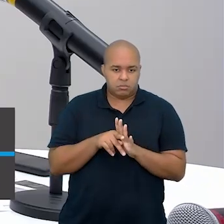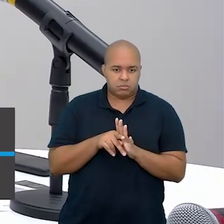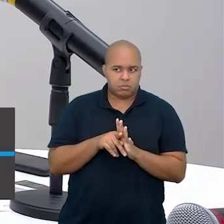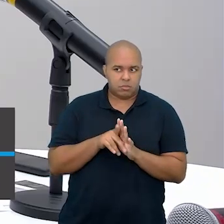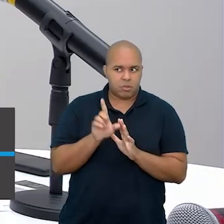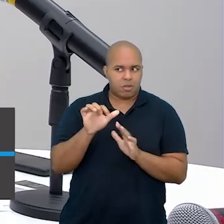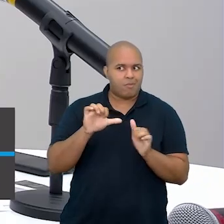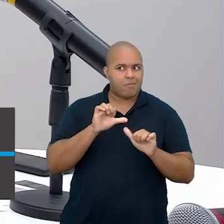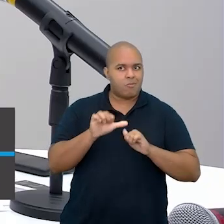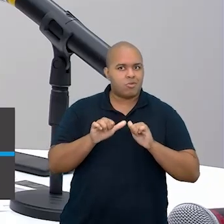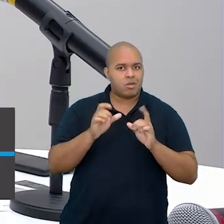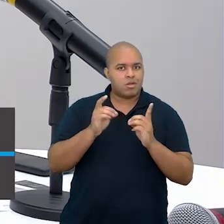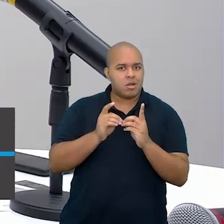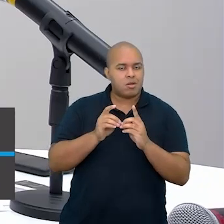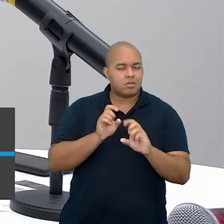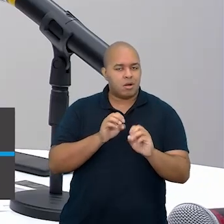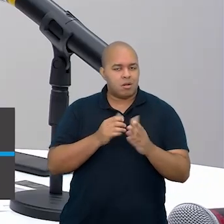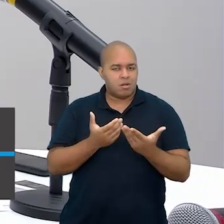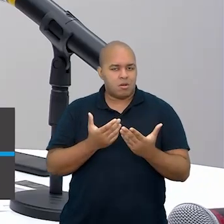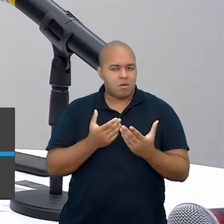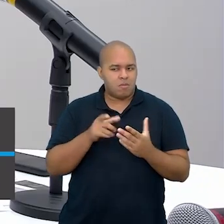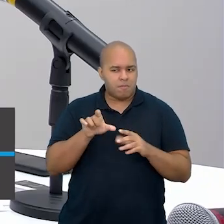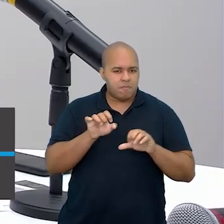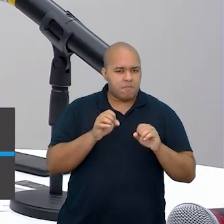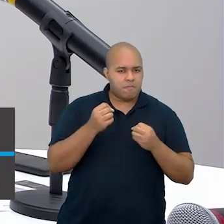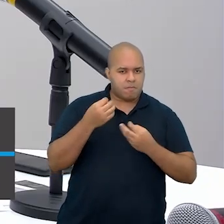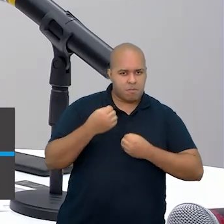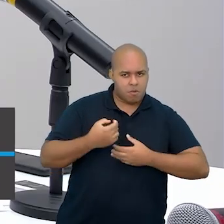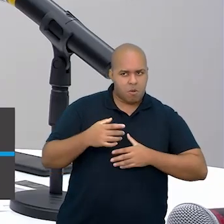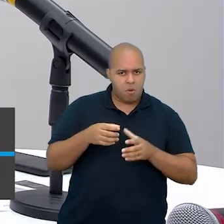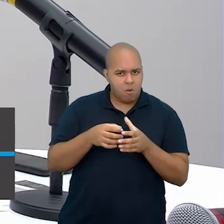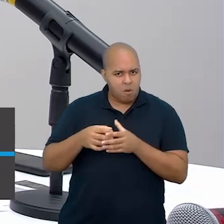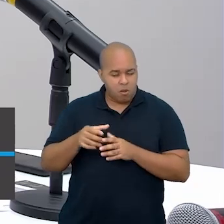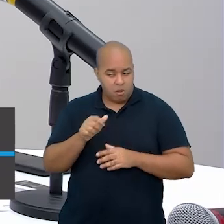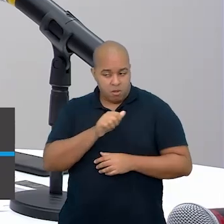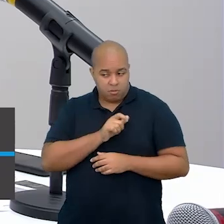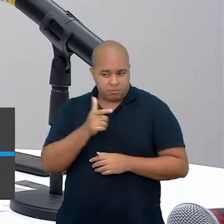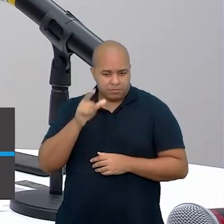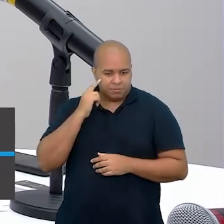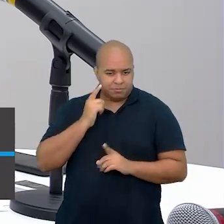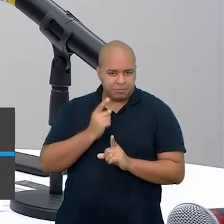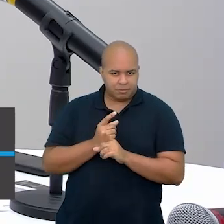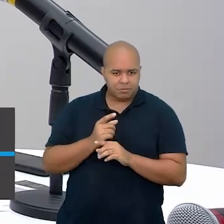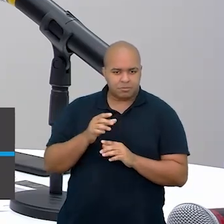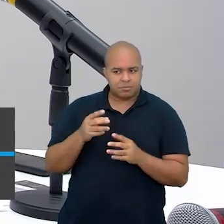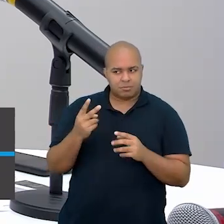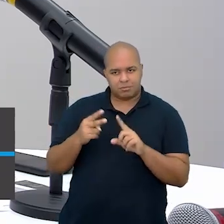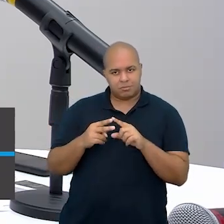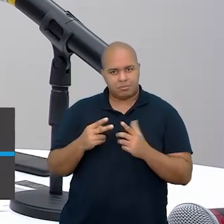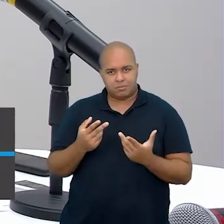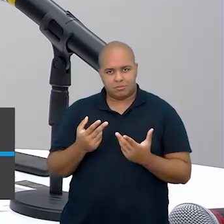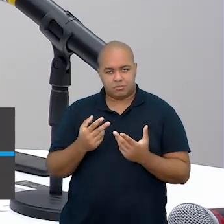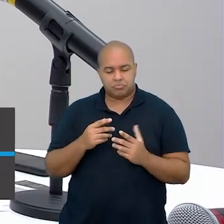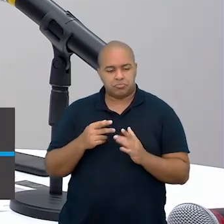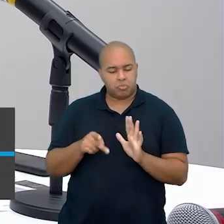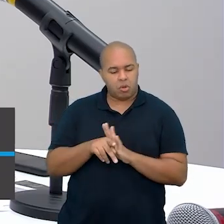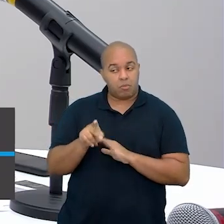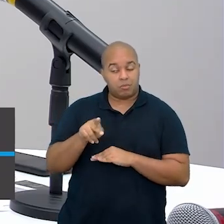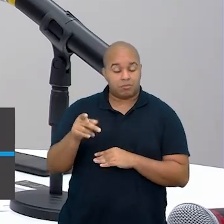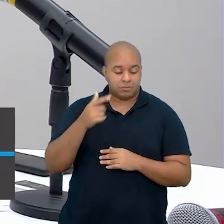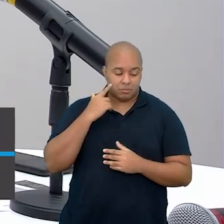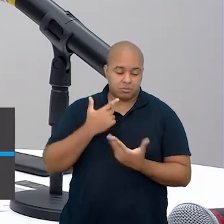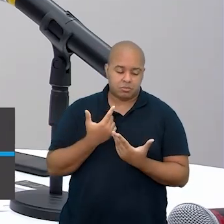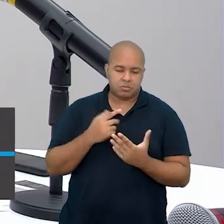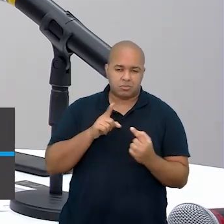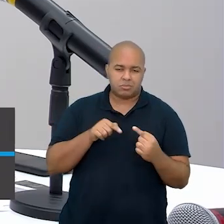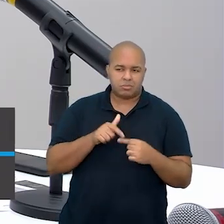que vai mudar a dinâmica de aula, né? Coletando dados dos grupos de estudantes, ou seja, das duplas, pelo professor.